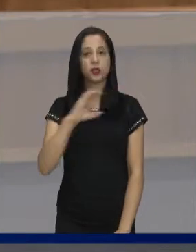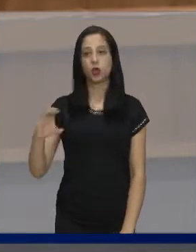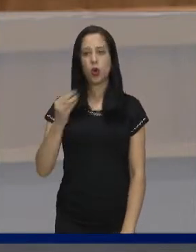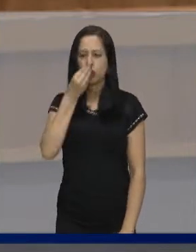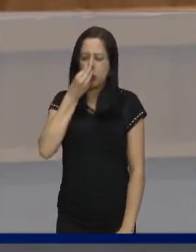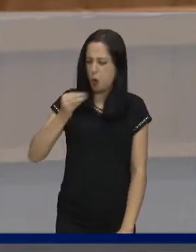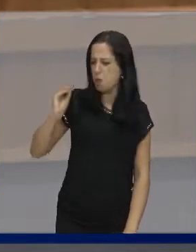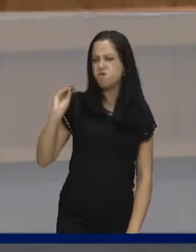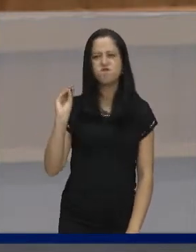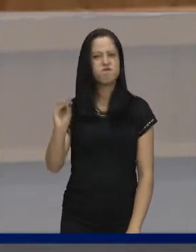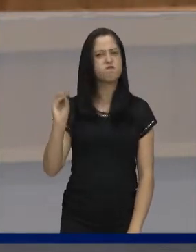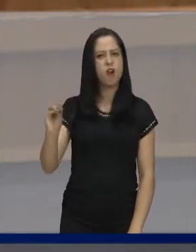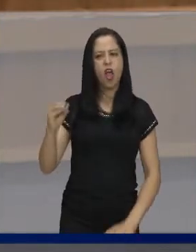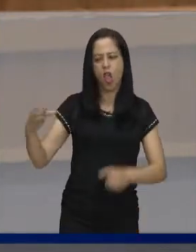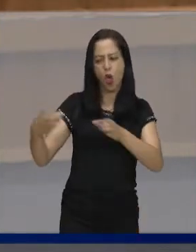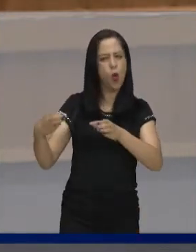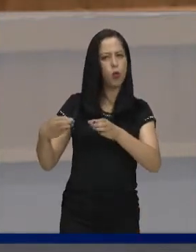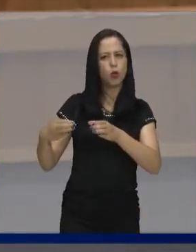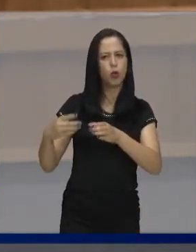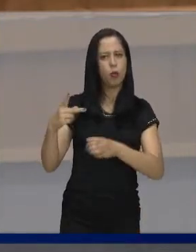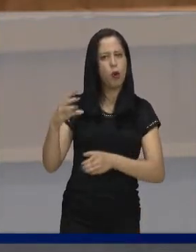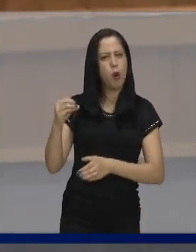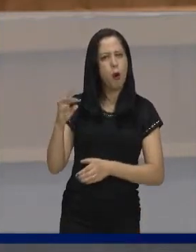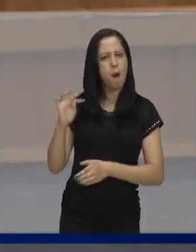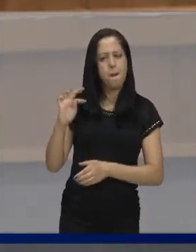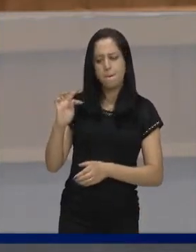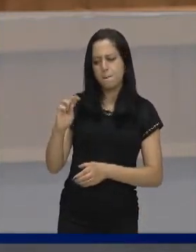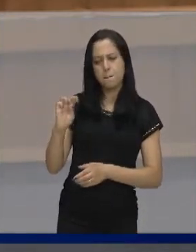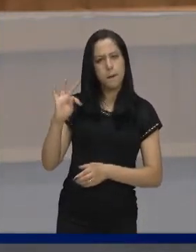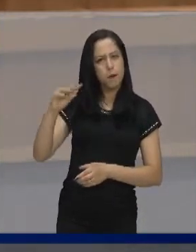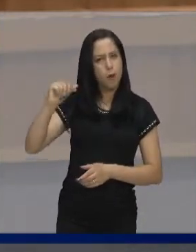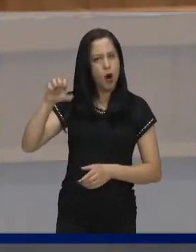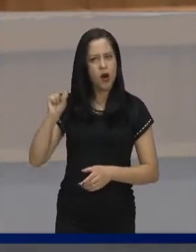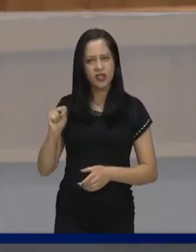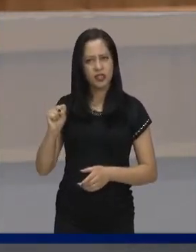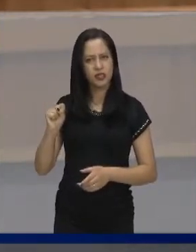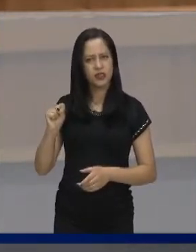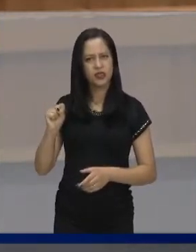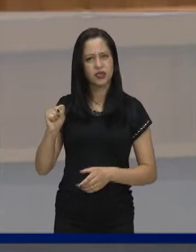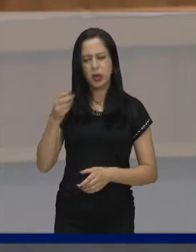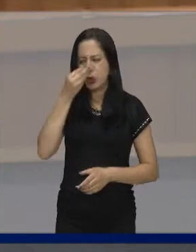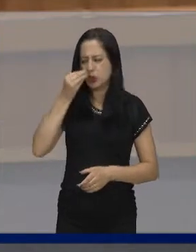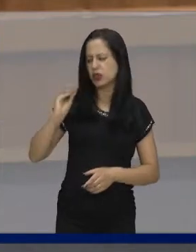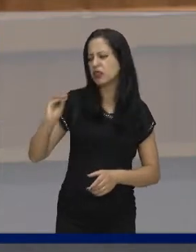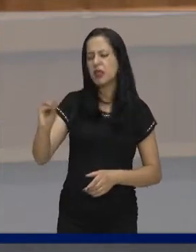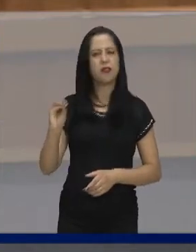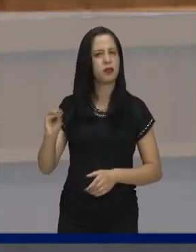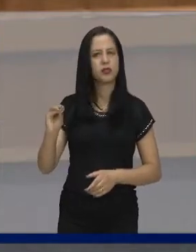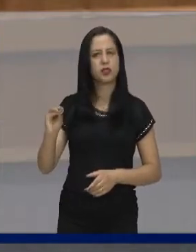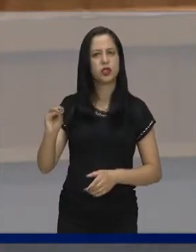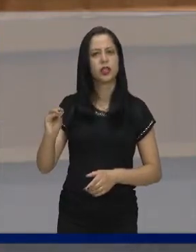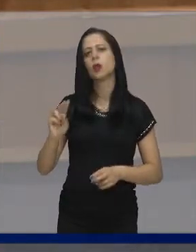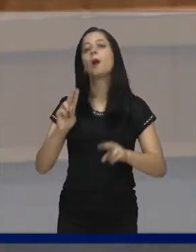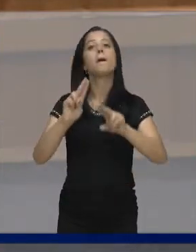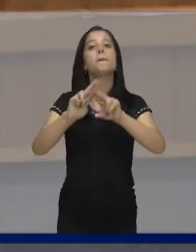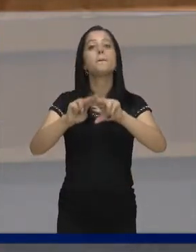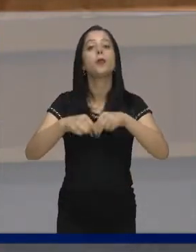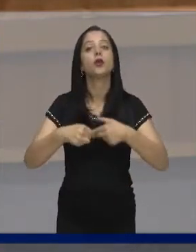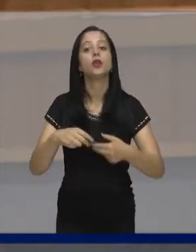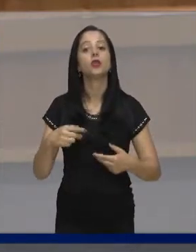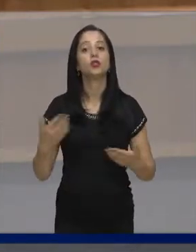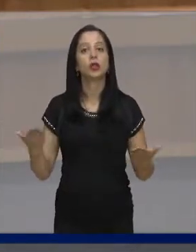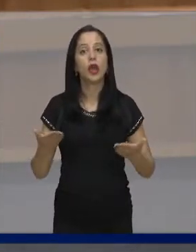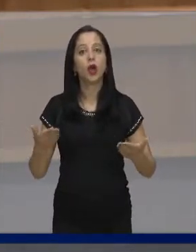esse grupo, todas as suas peças, todo o seu trabalho, porque é por isso que nós estamos